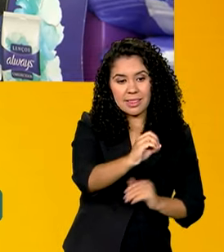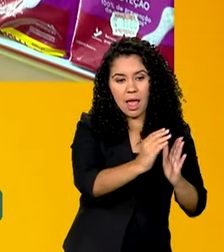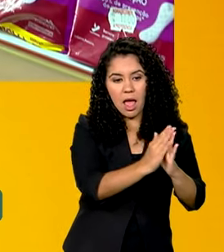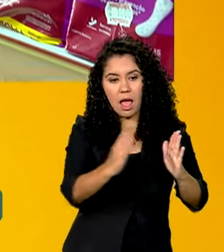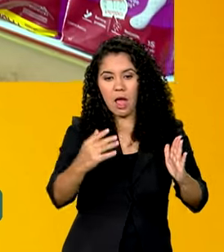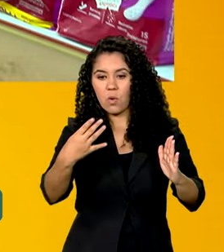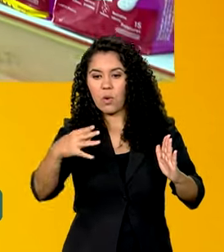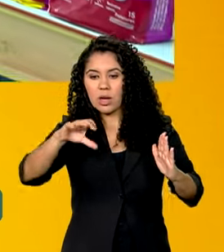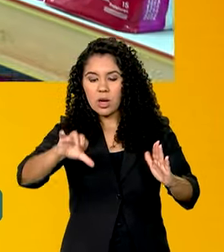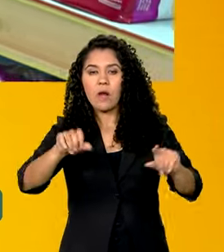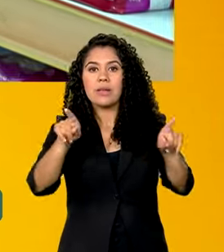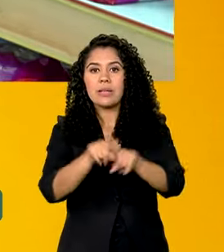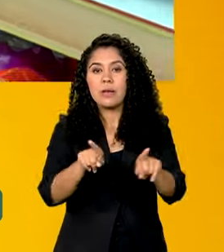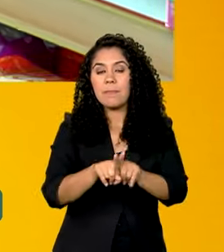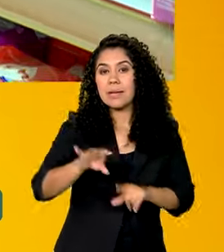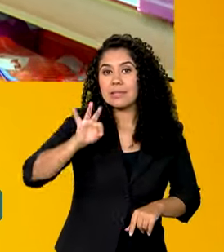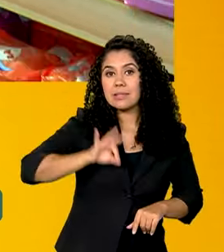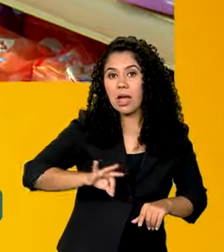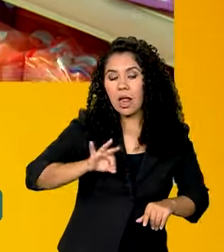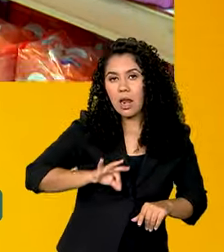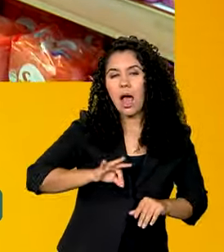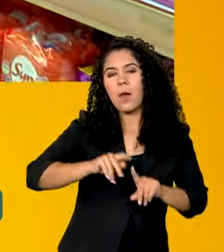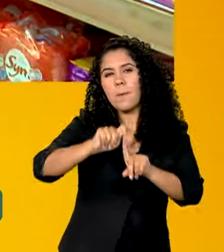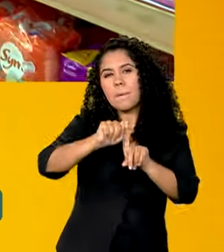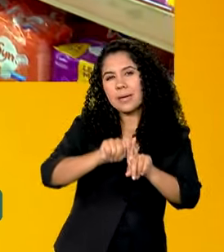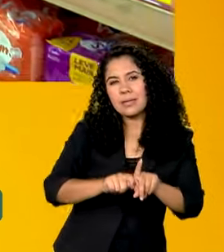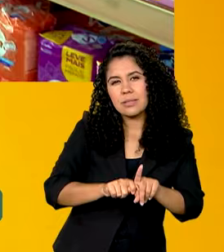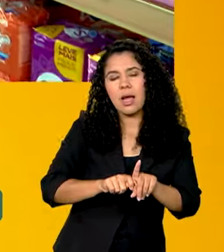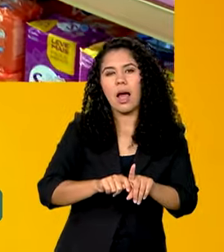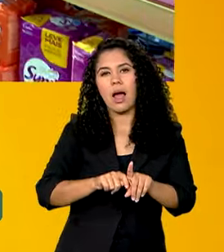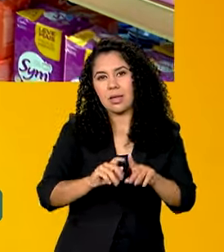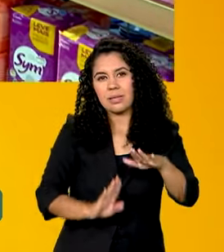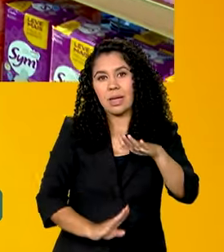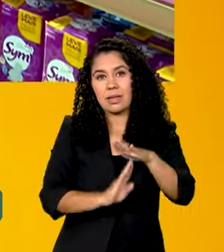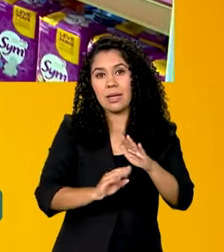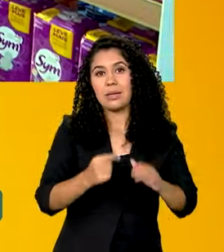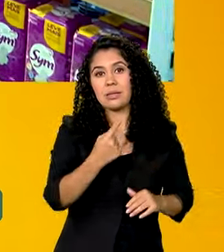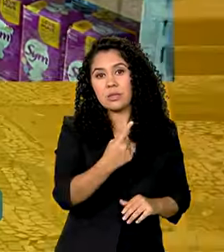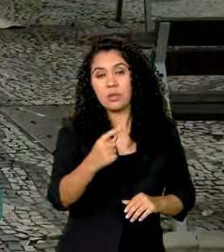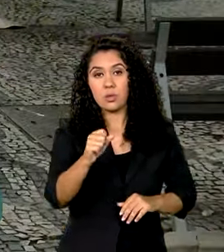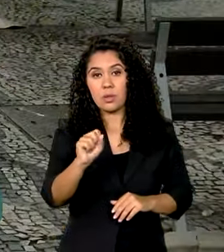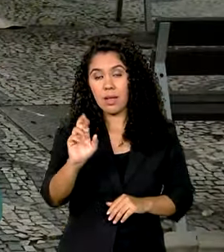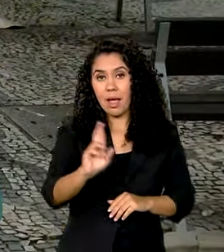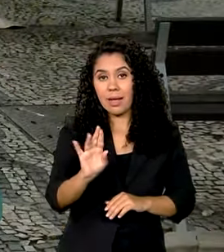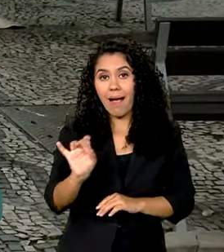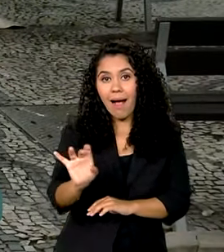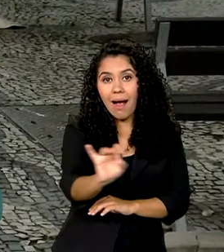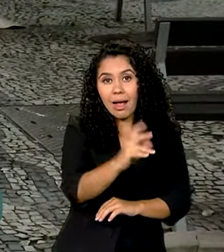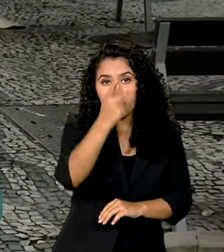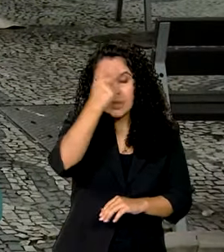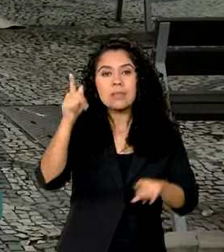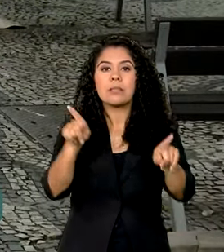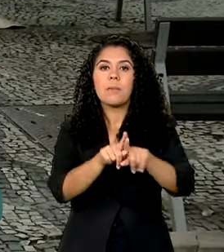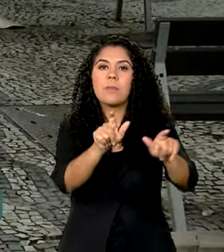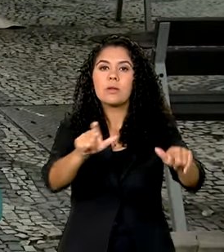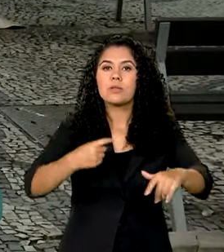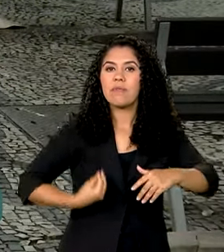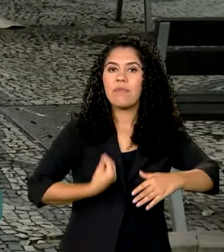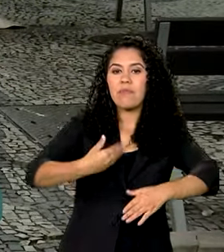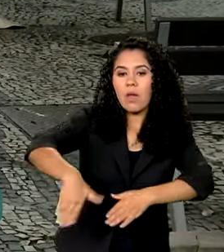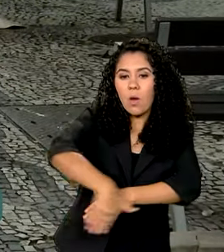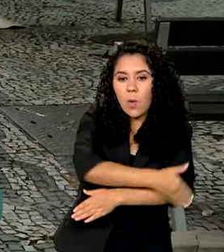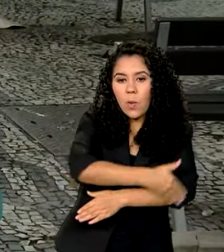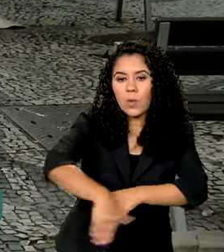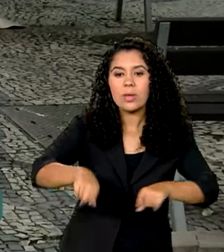renda familiar mensal de até R$ 218 por pessoa. além de pessoas em situação de rua e pessoas